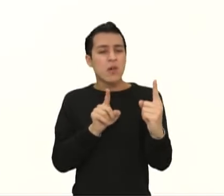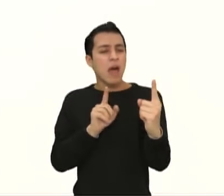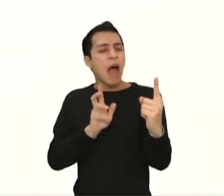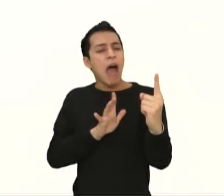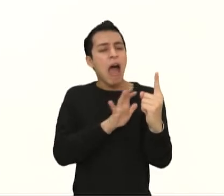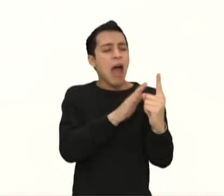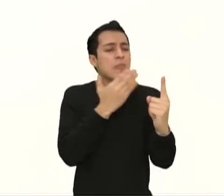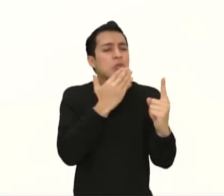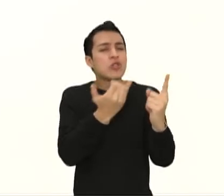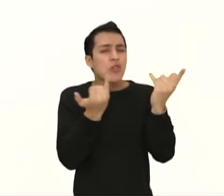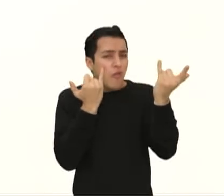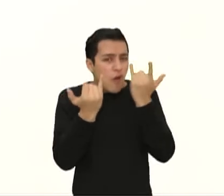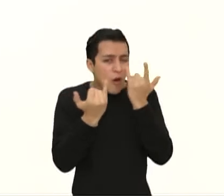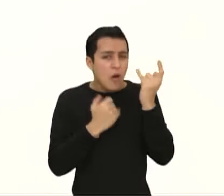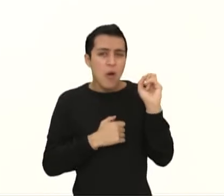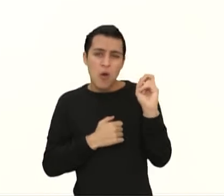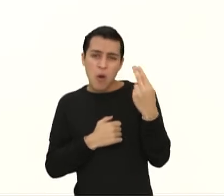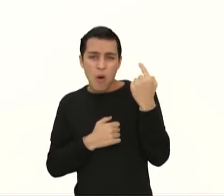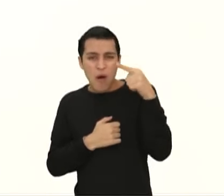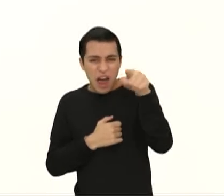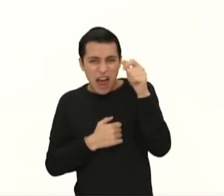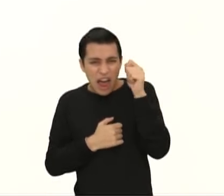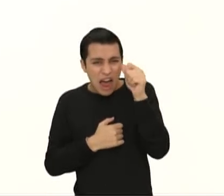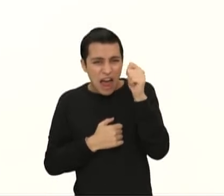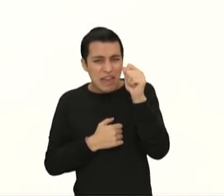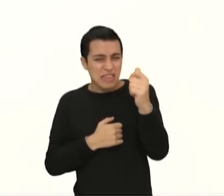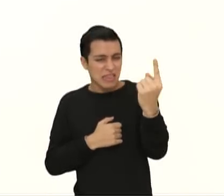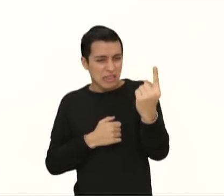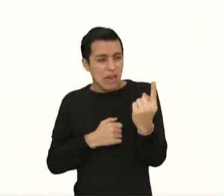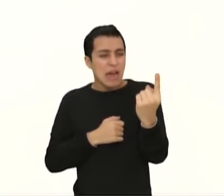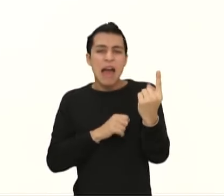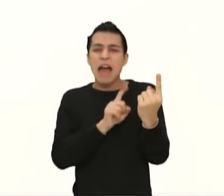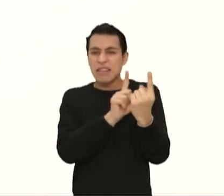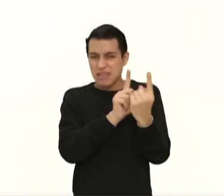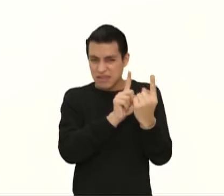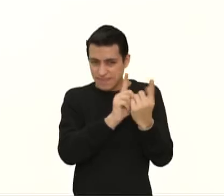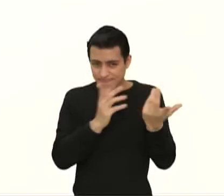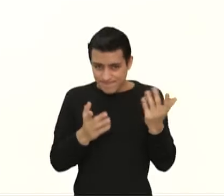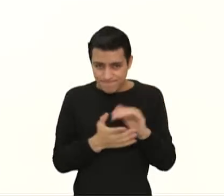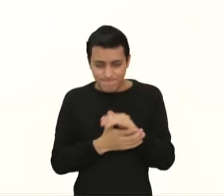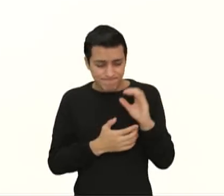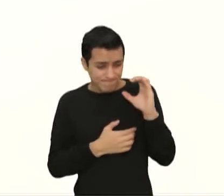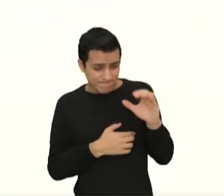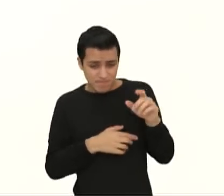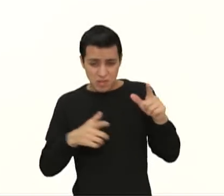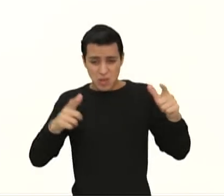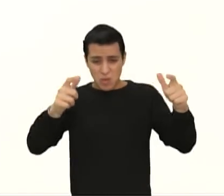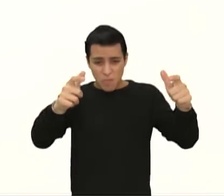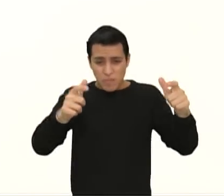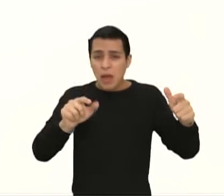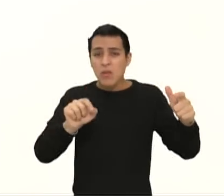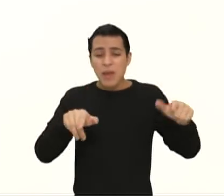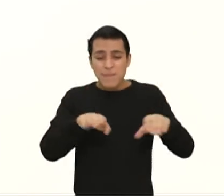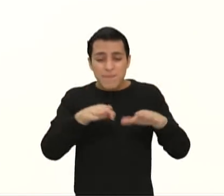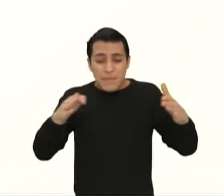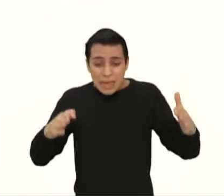pedir informações, ou àquela atendente. Letra C. O prato estava sobre aquela